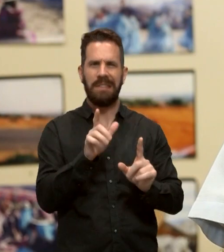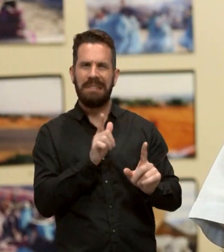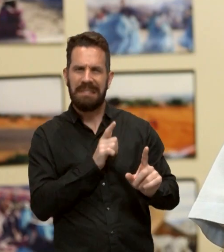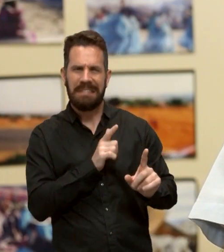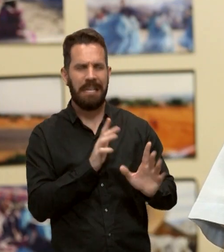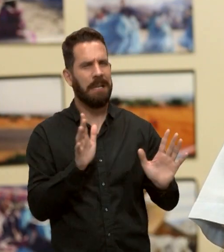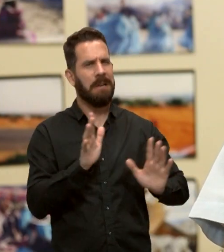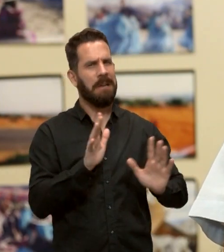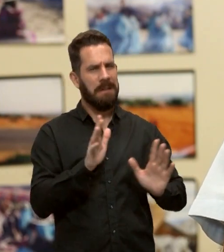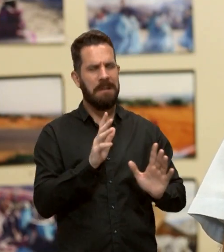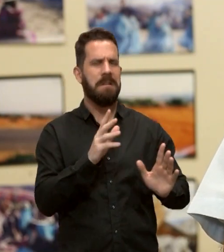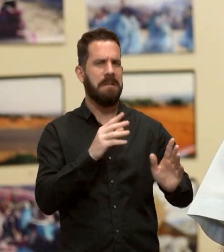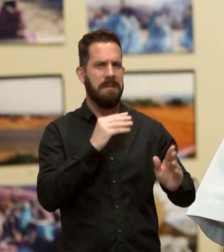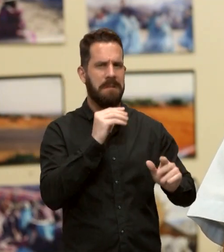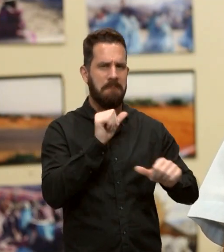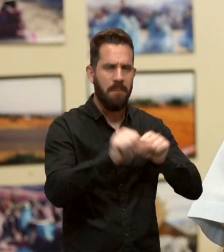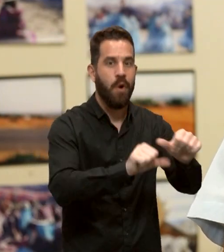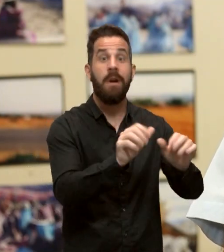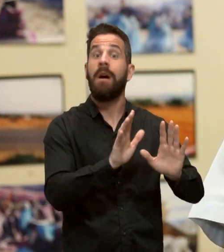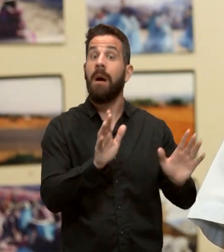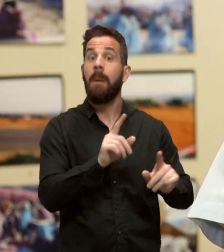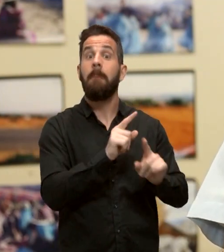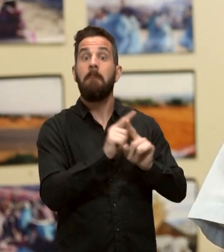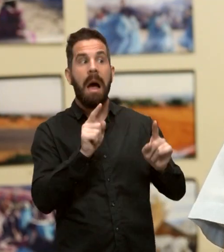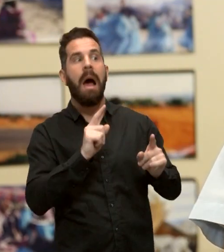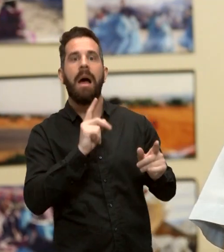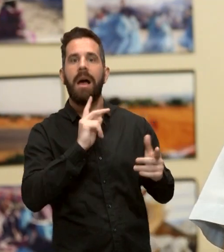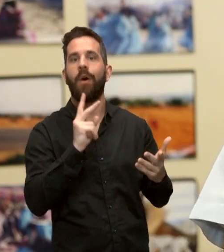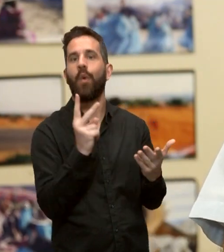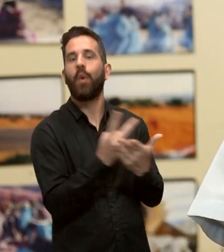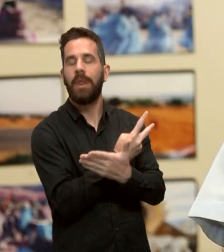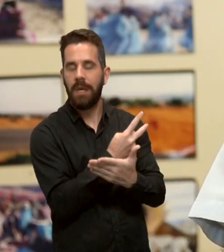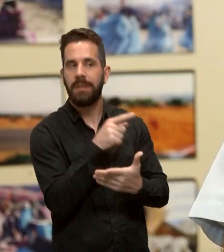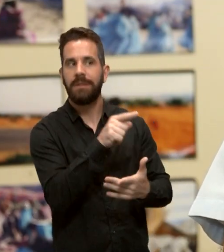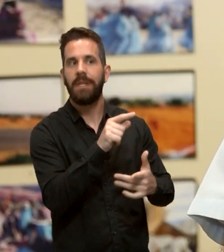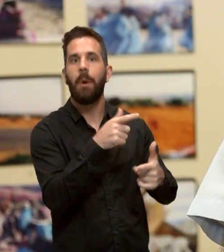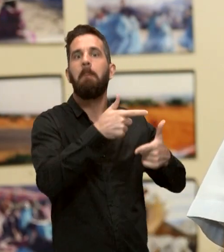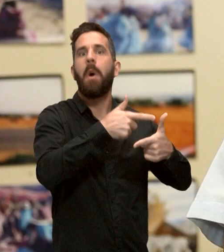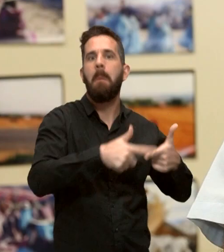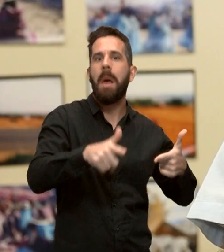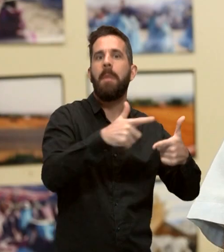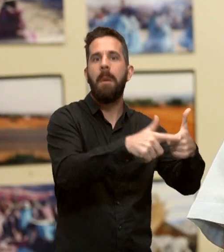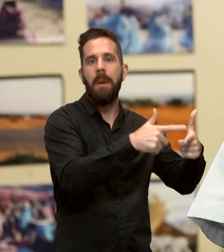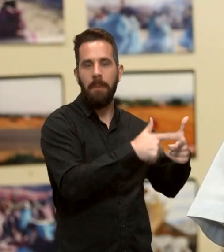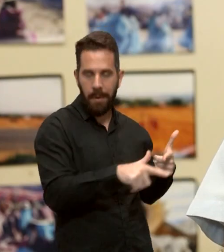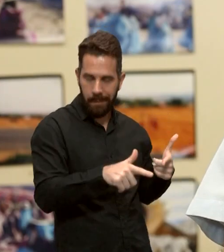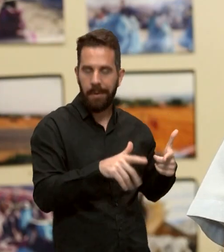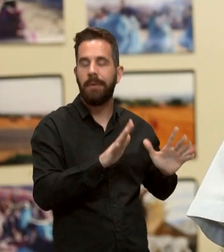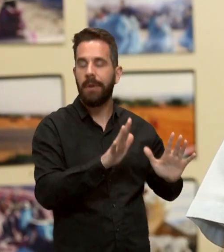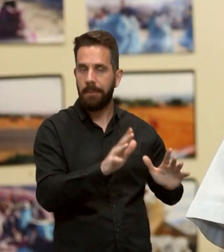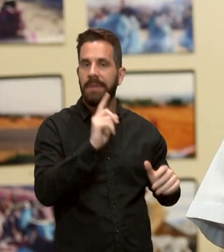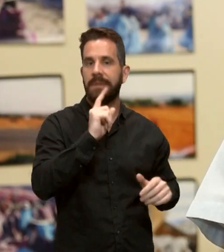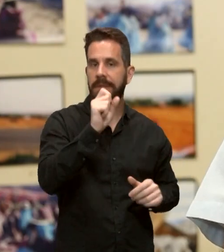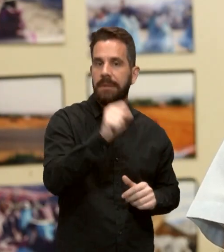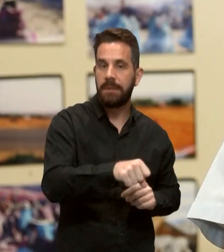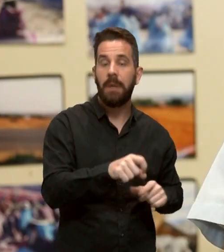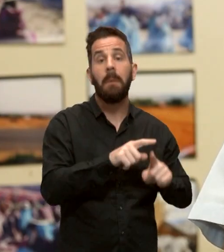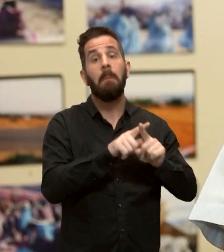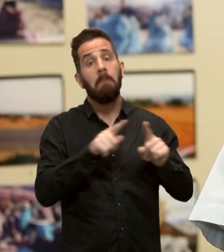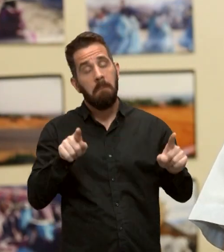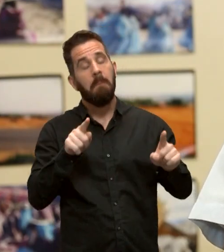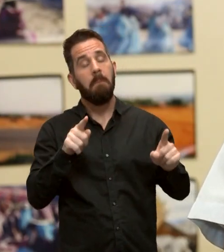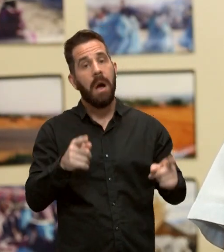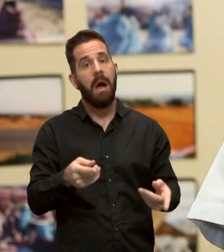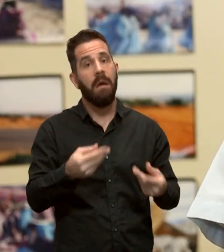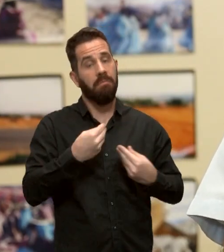e por conta disso tivemos uma série de problemas. Mas apesar disso, foi um nível de satisfação